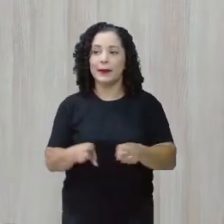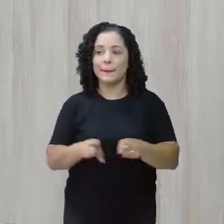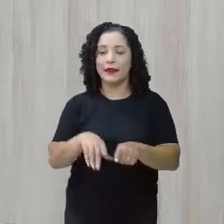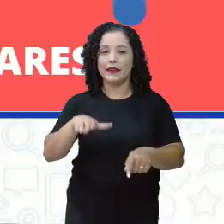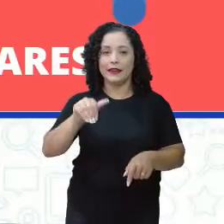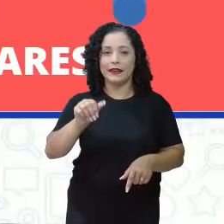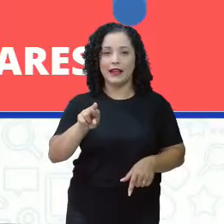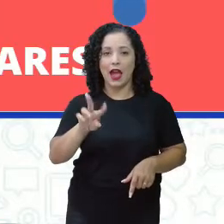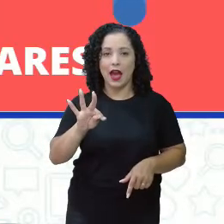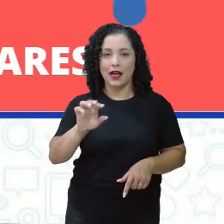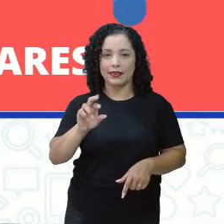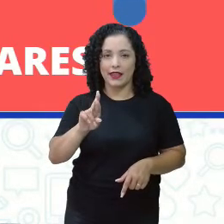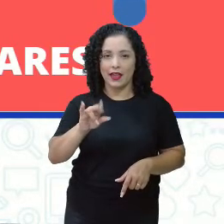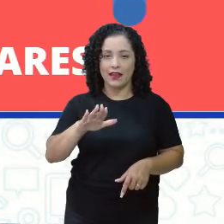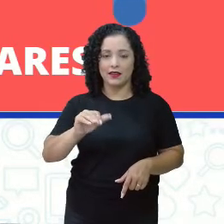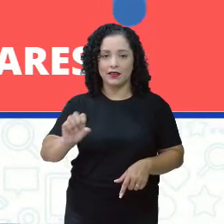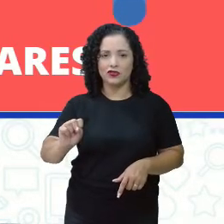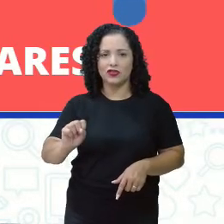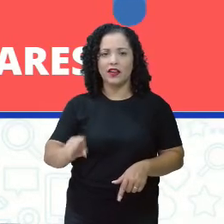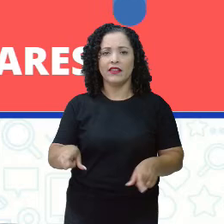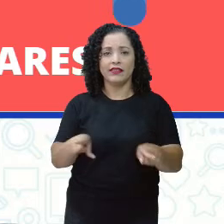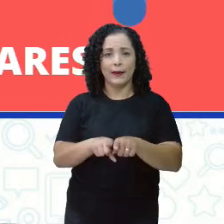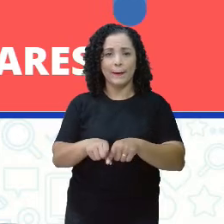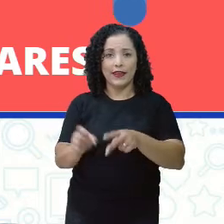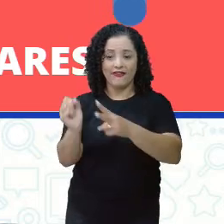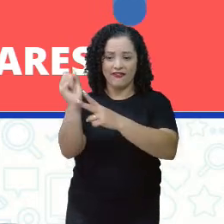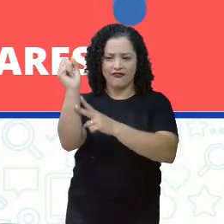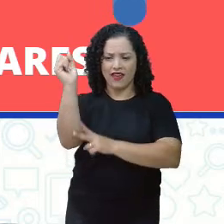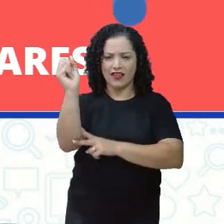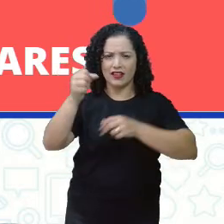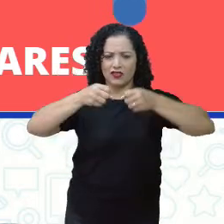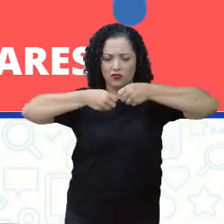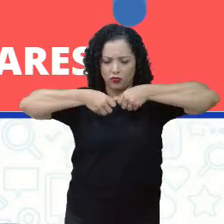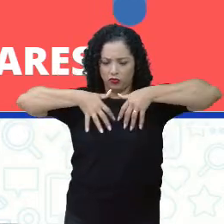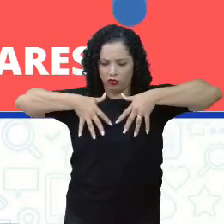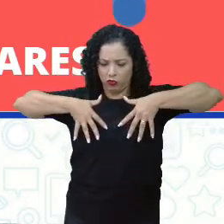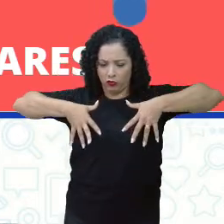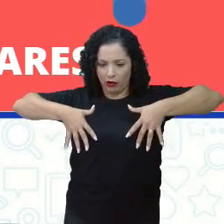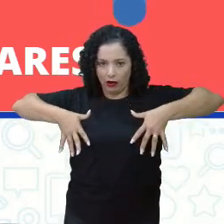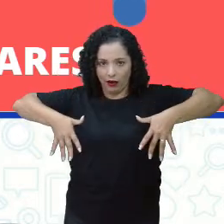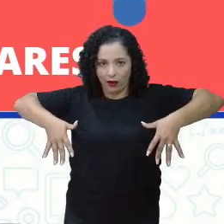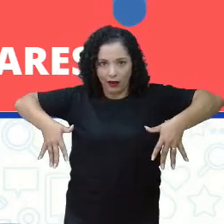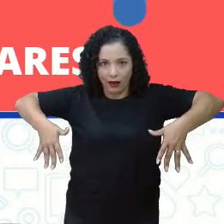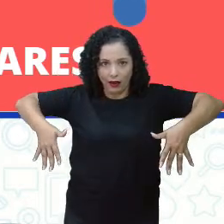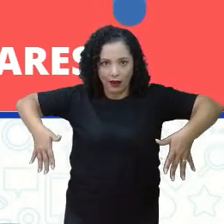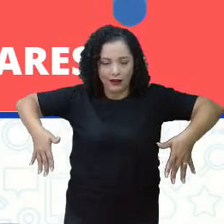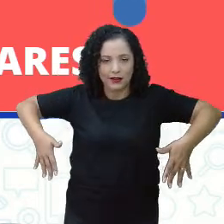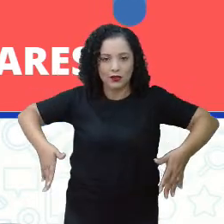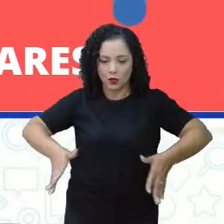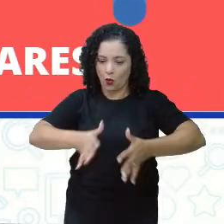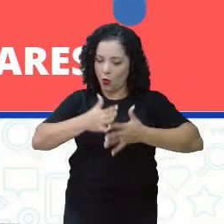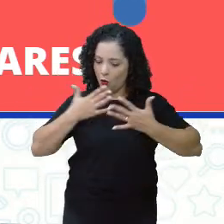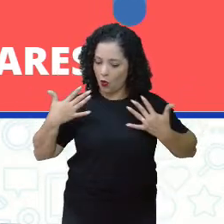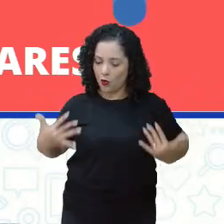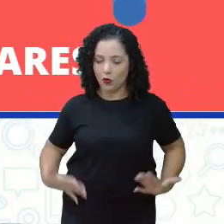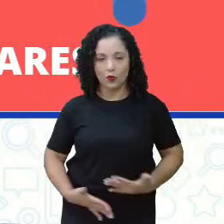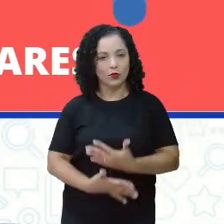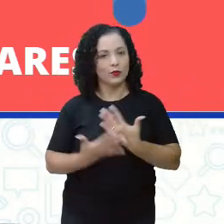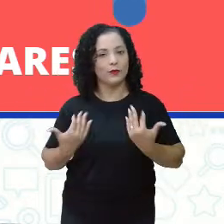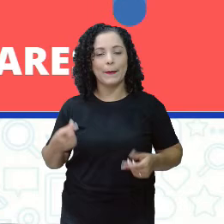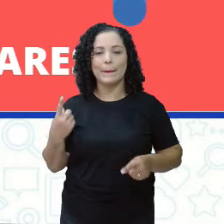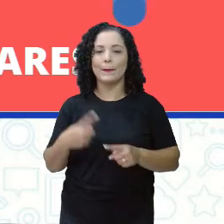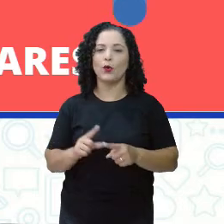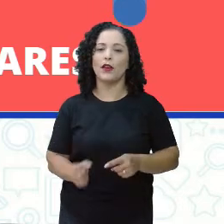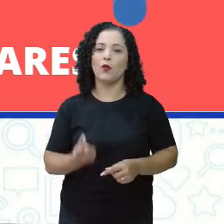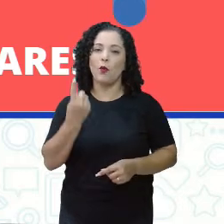se ramificam. Elas vão ficando cada vez mais fininhas para poder chegar no nosso tecido. Porque uma artéria,